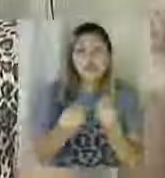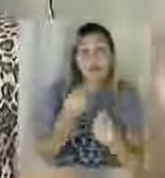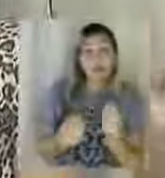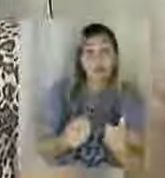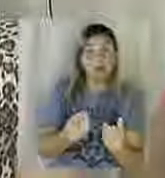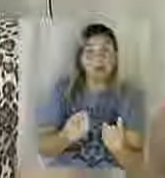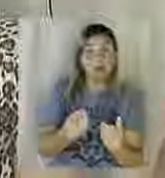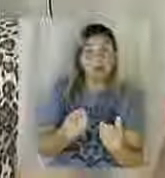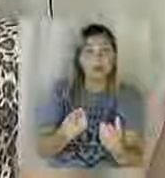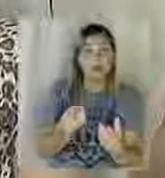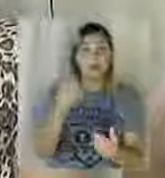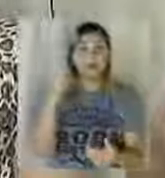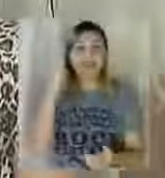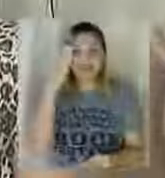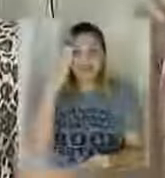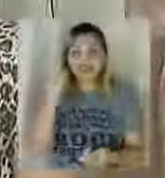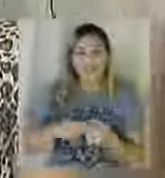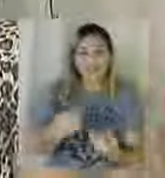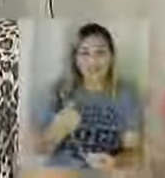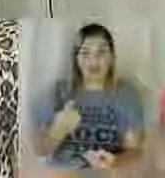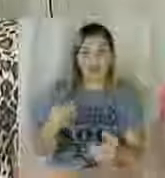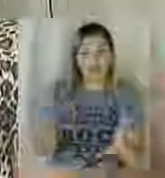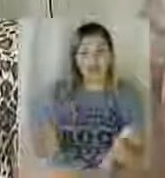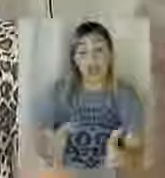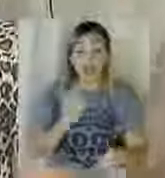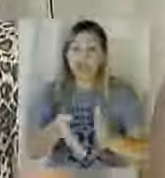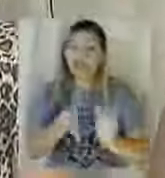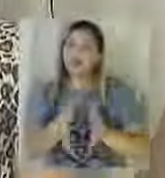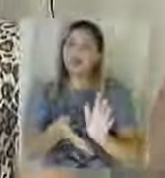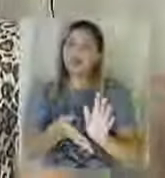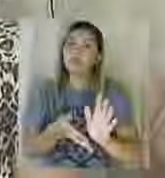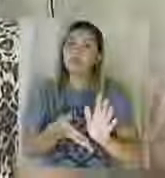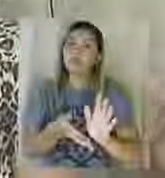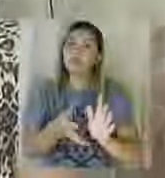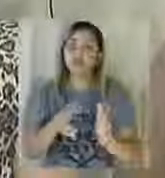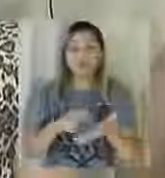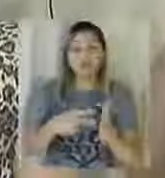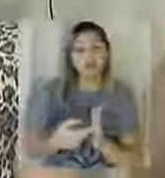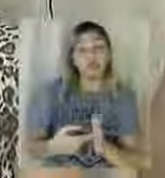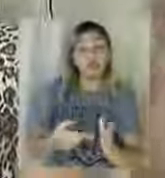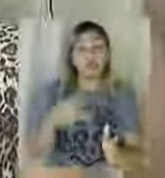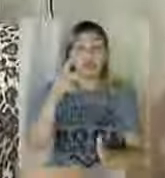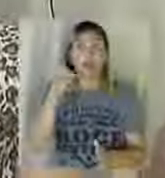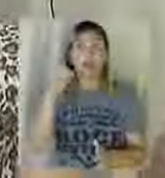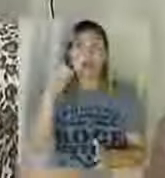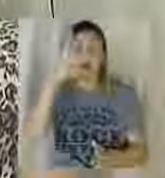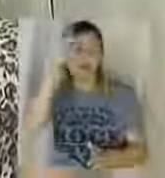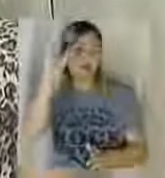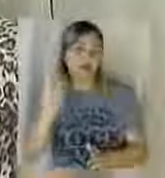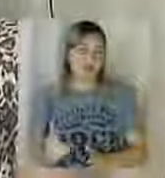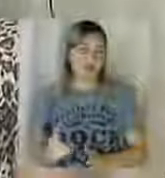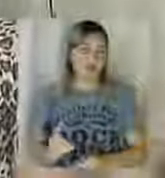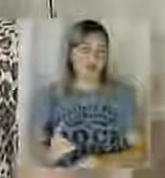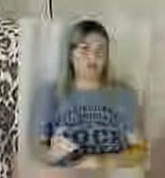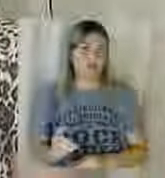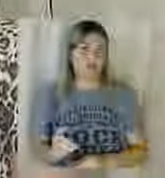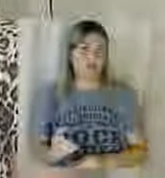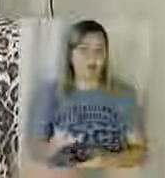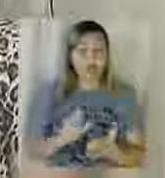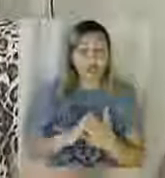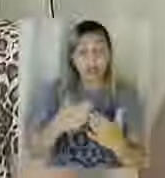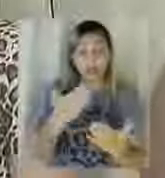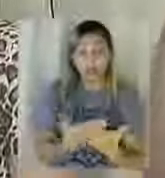Agora era Libras. O que é que significa? O que é uma pessoa deficiente? E na